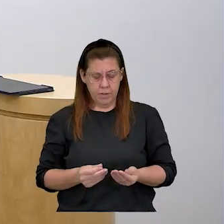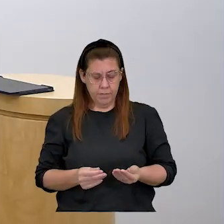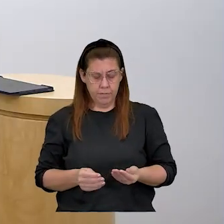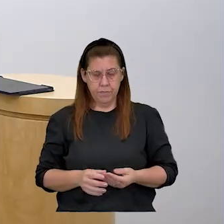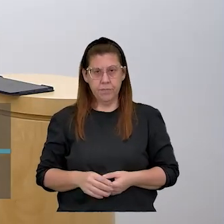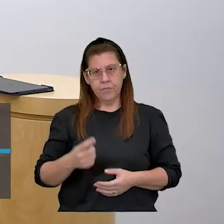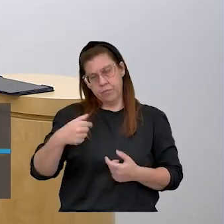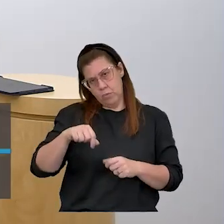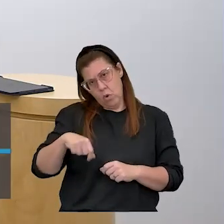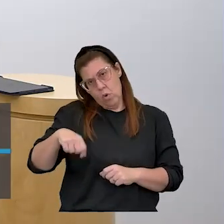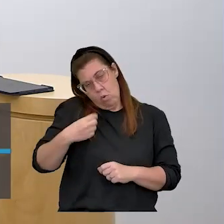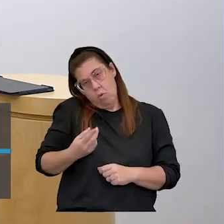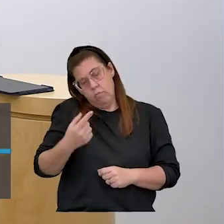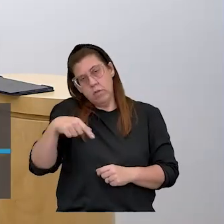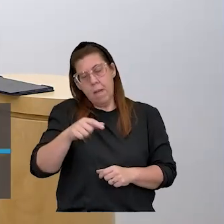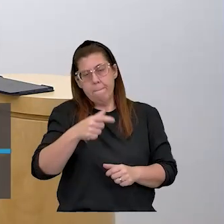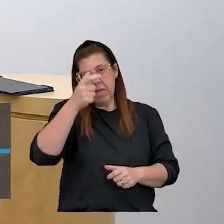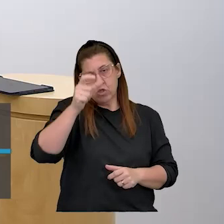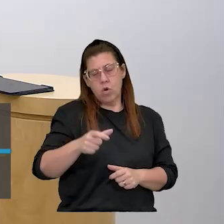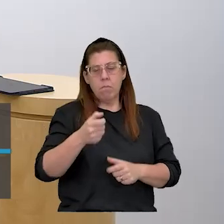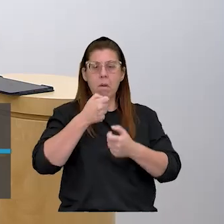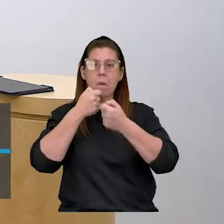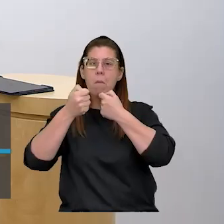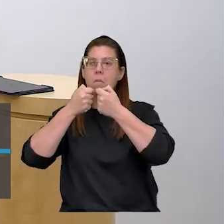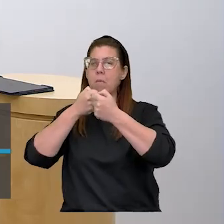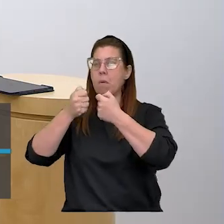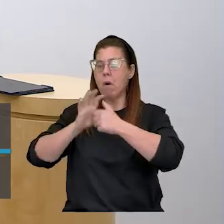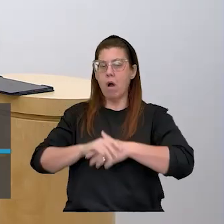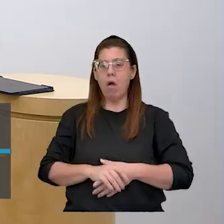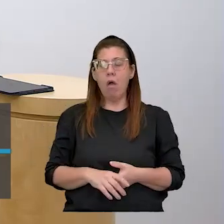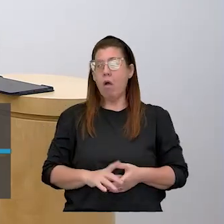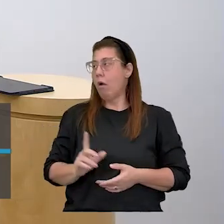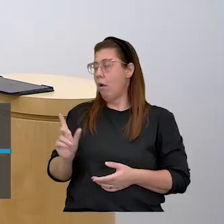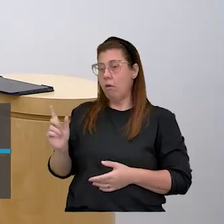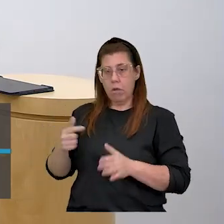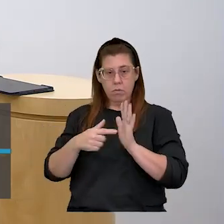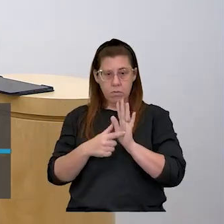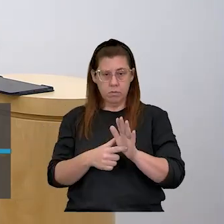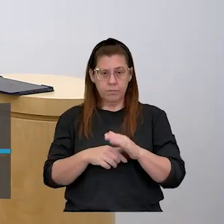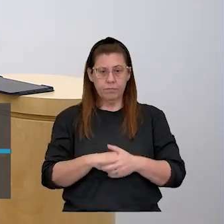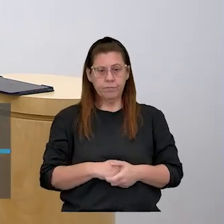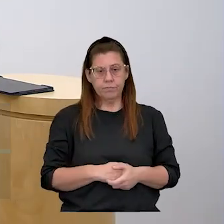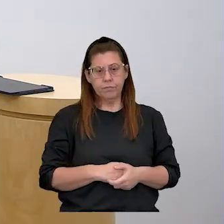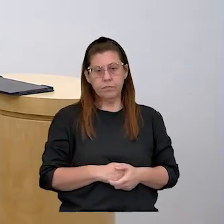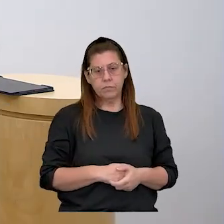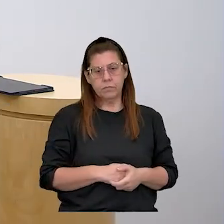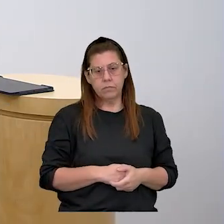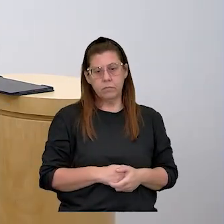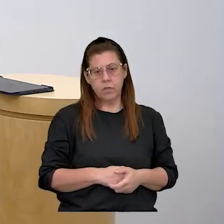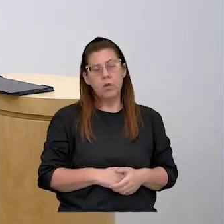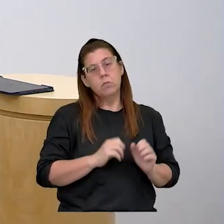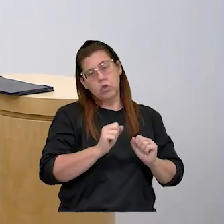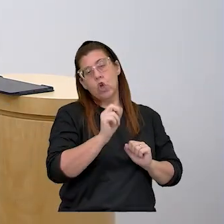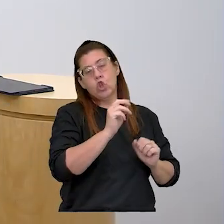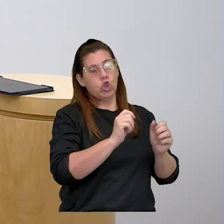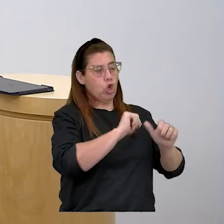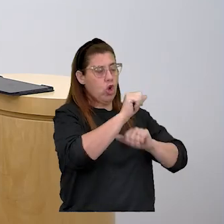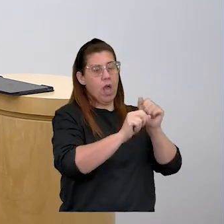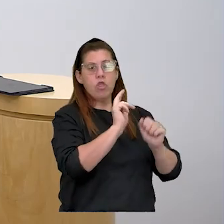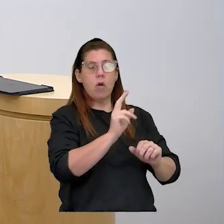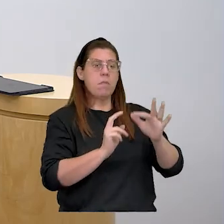também sobre a pessoa que você entrevistou, tá? Então, assim, por exemplo, nesse caso aqui eu coloquei I was born. Se eu quiser colocar da Fabiana.